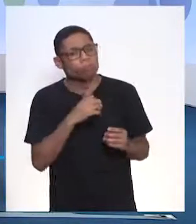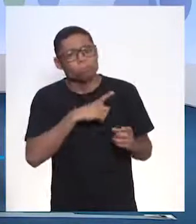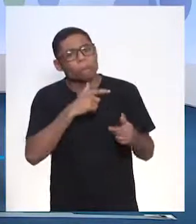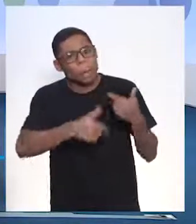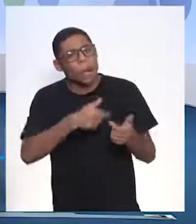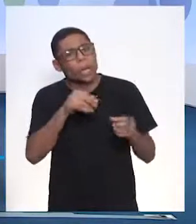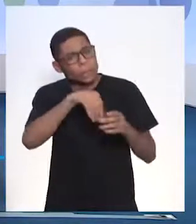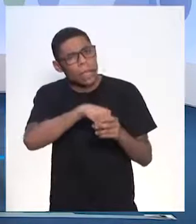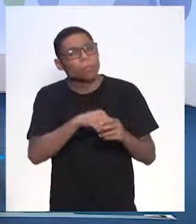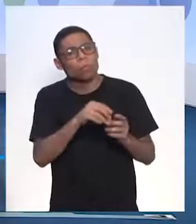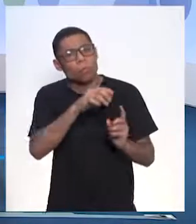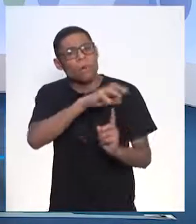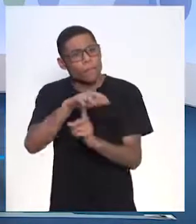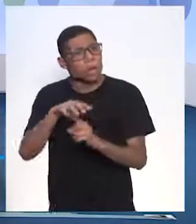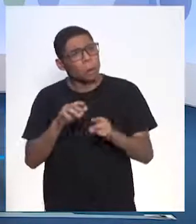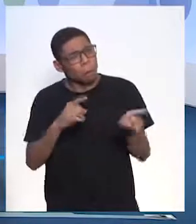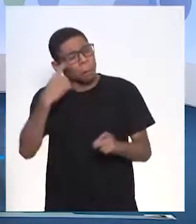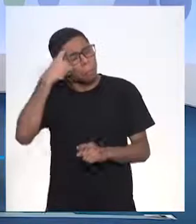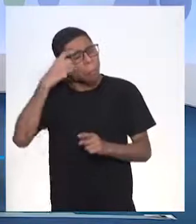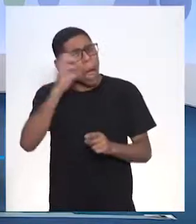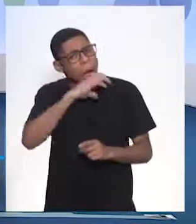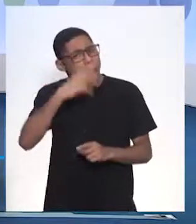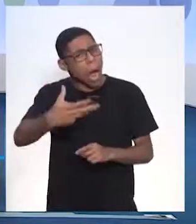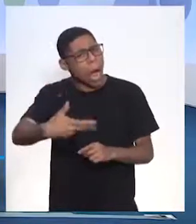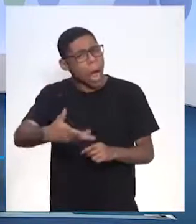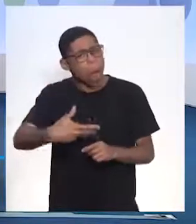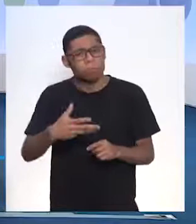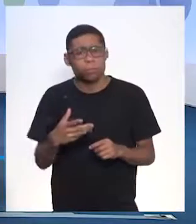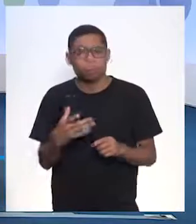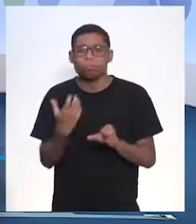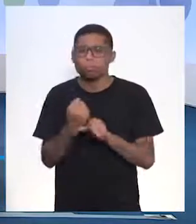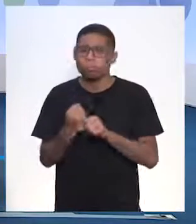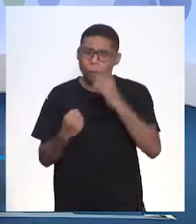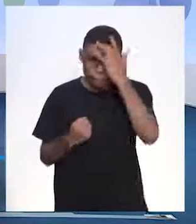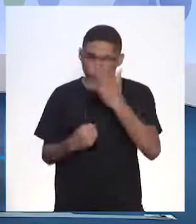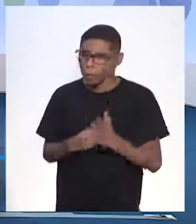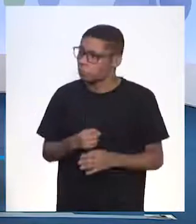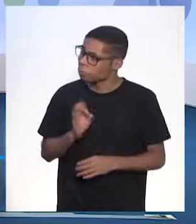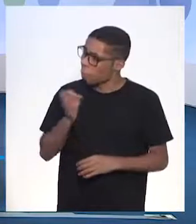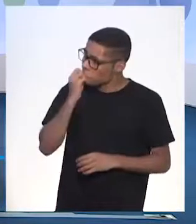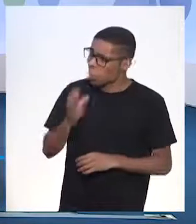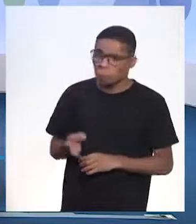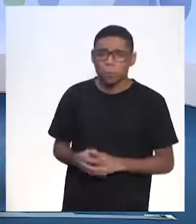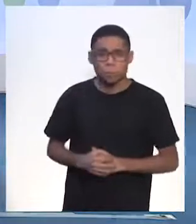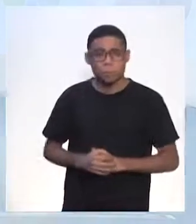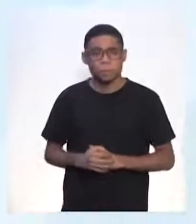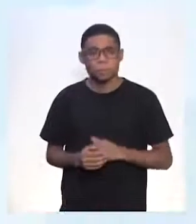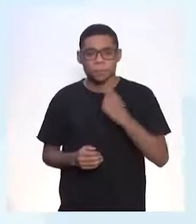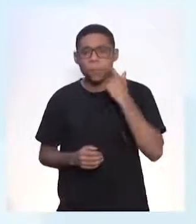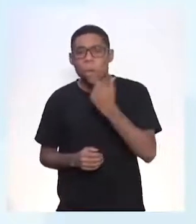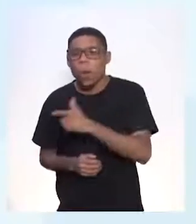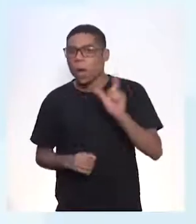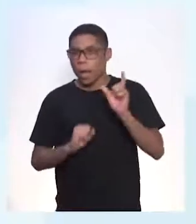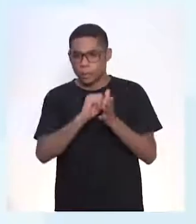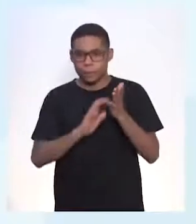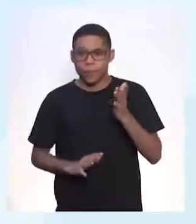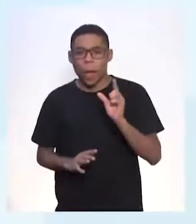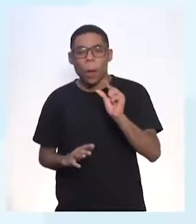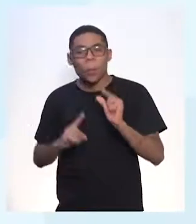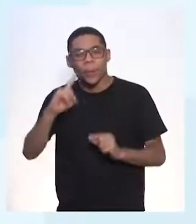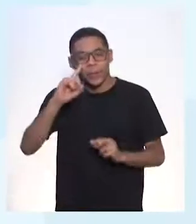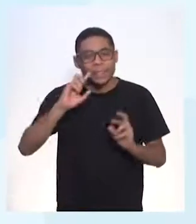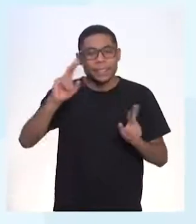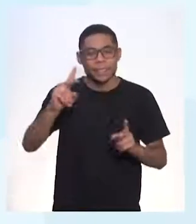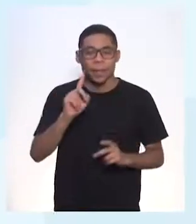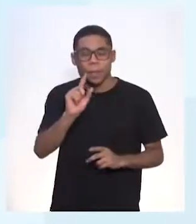né? Bons mesmo. Né? Então, beleza. Então, agora vamos para mais uma atividade. Bora. Que aí é um pouquinho mais diferente, né? Então, aí, ó,